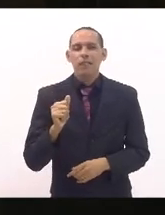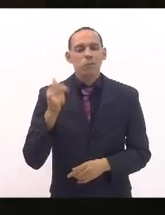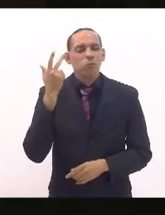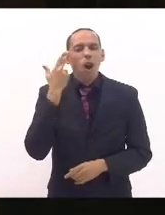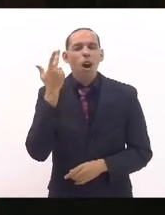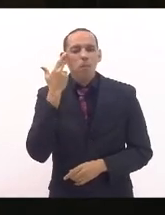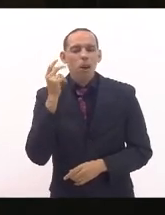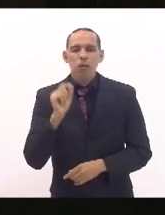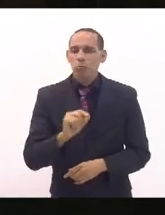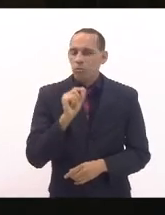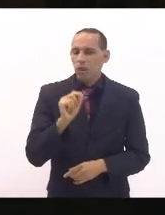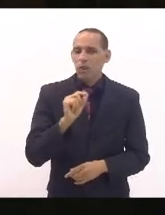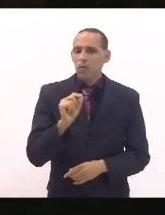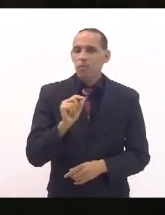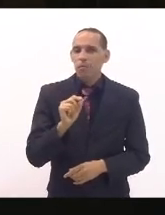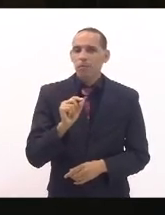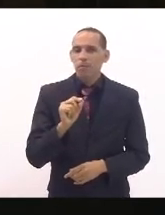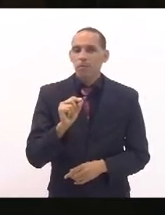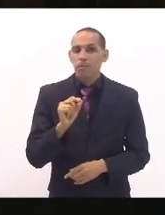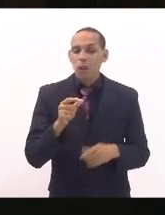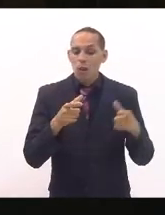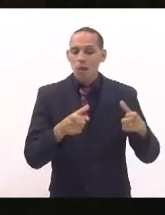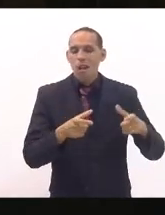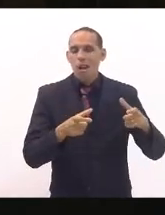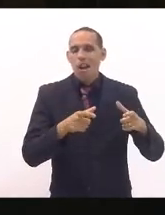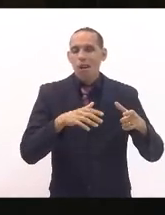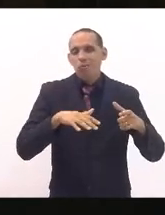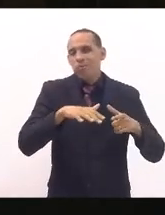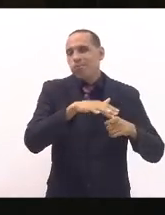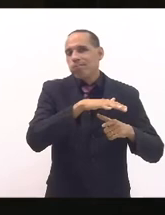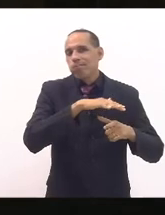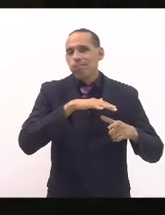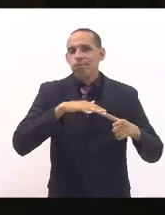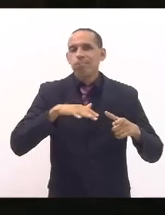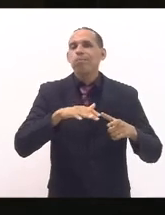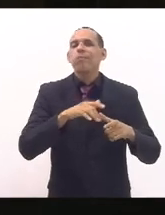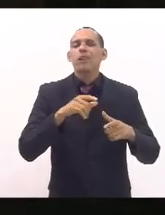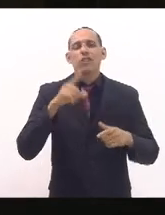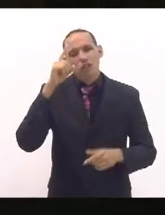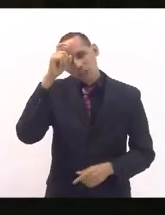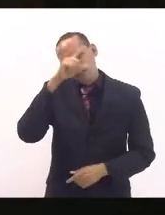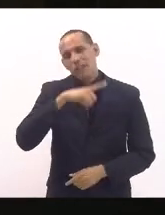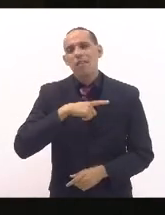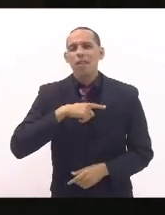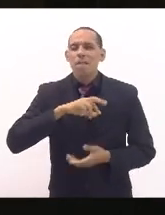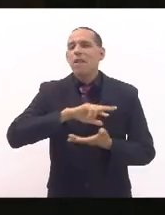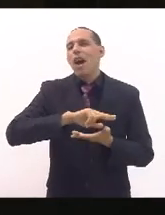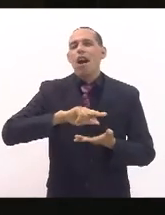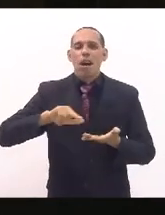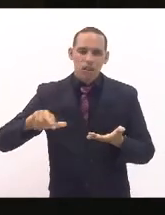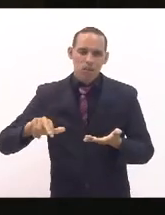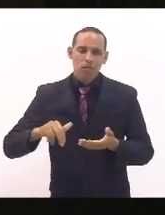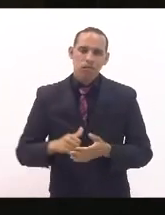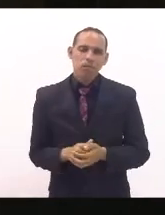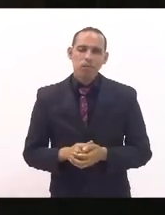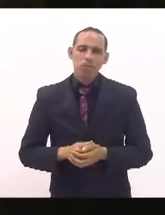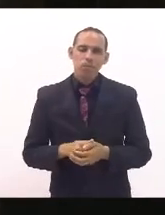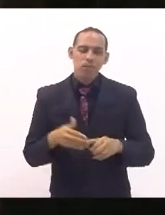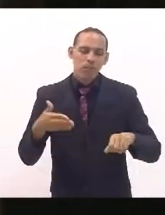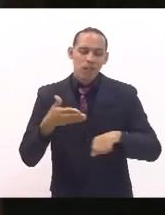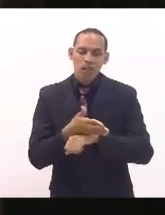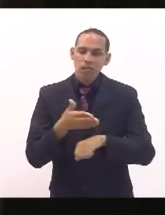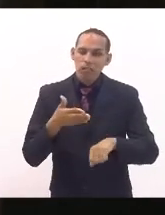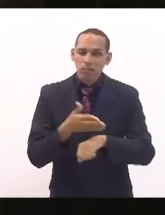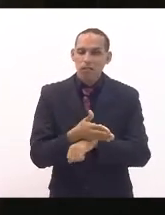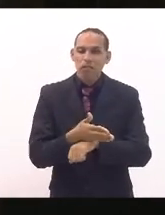não é, da sua residência, tem todas as dificuldades de acesso